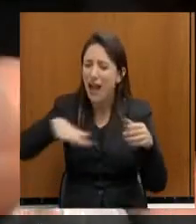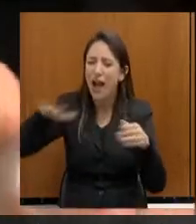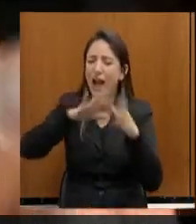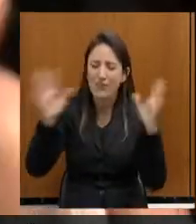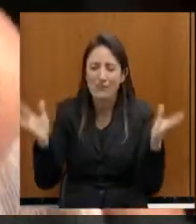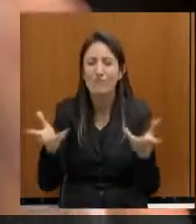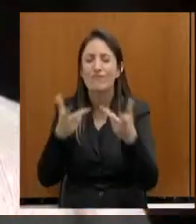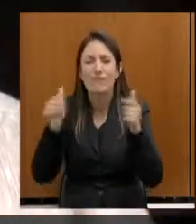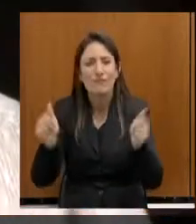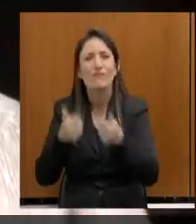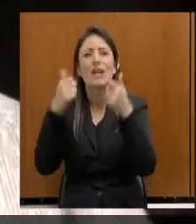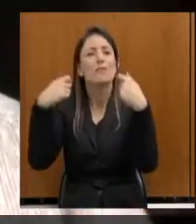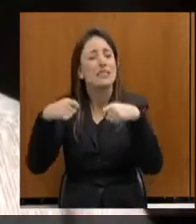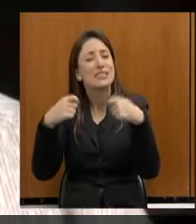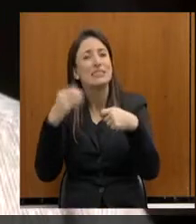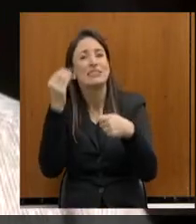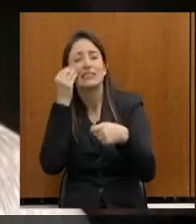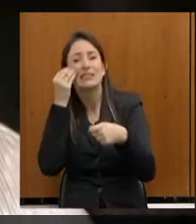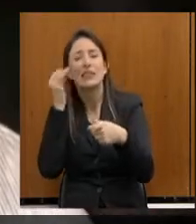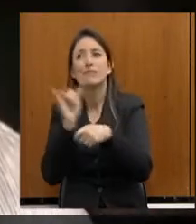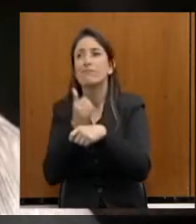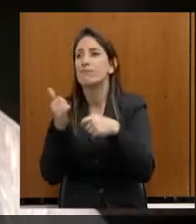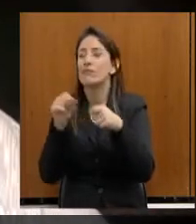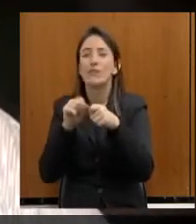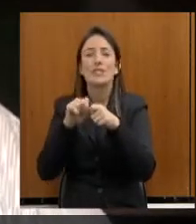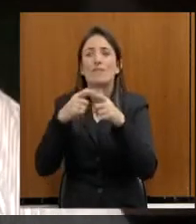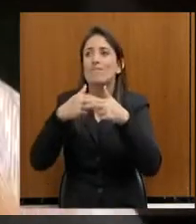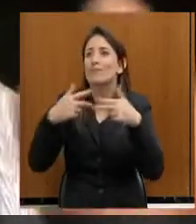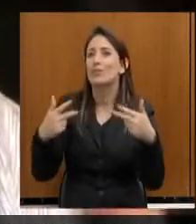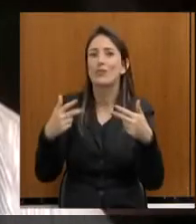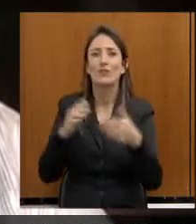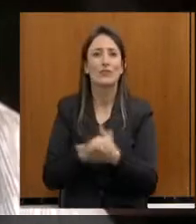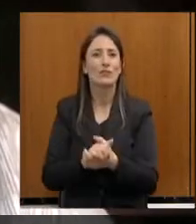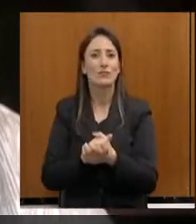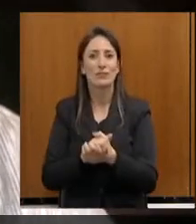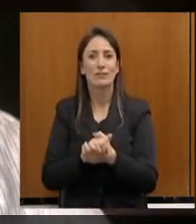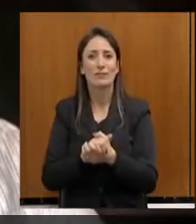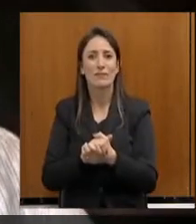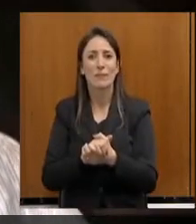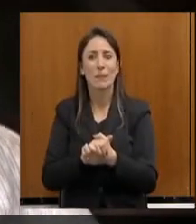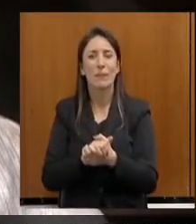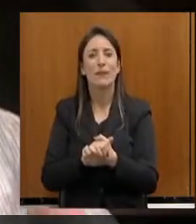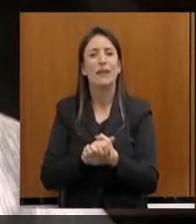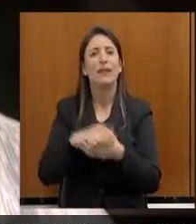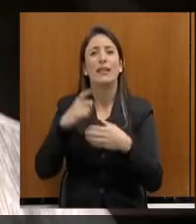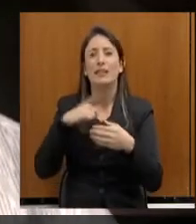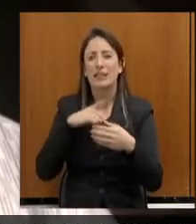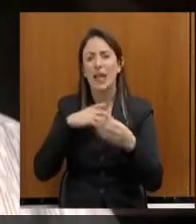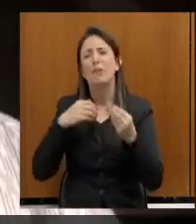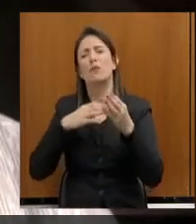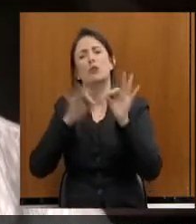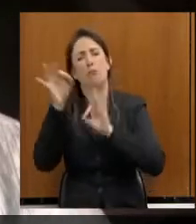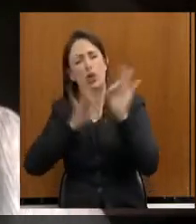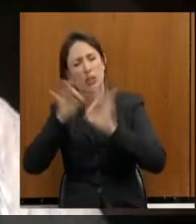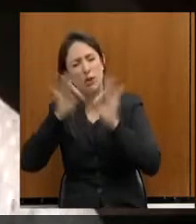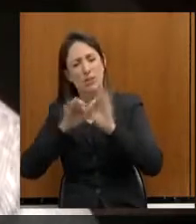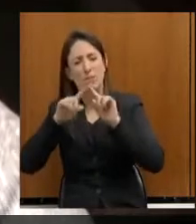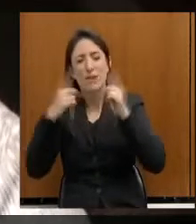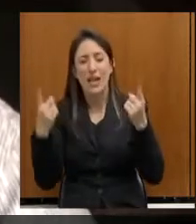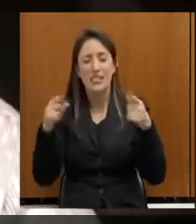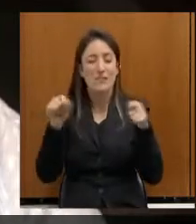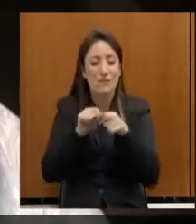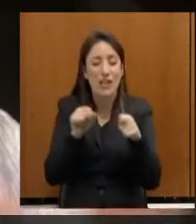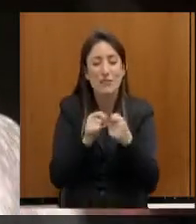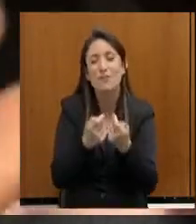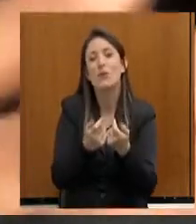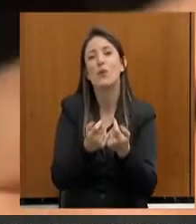que esteja tem que tomar nós estamos próximos dois demais e ações de mesmo eu sei que a senhora tá vindo